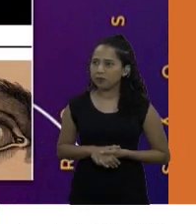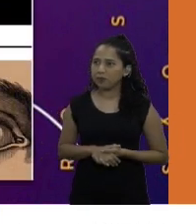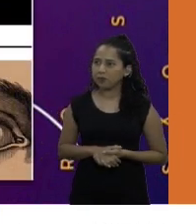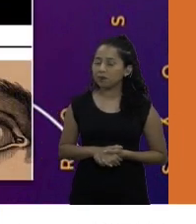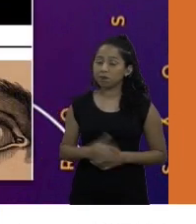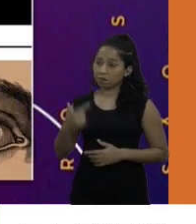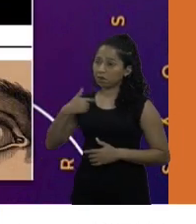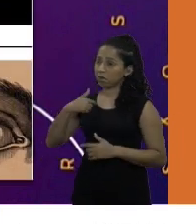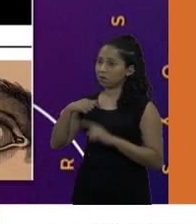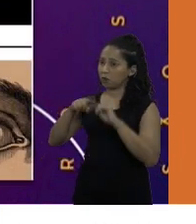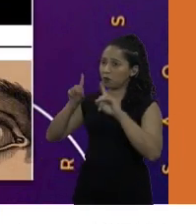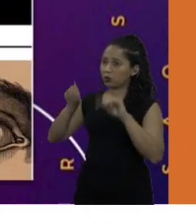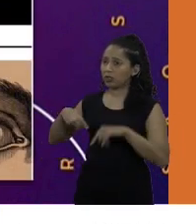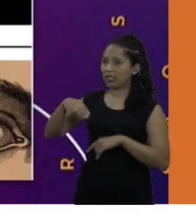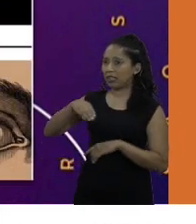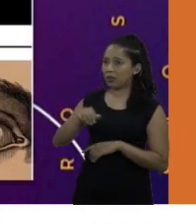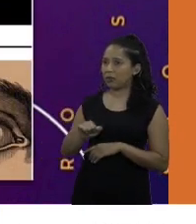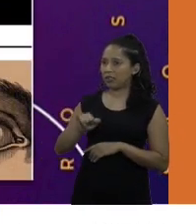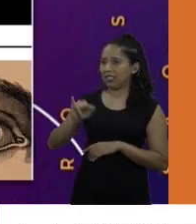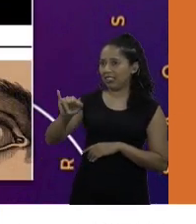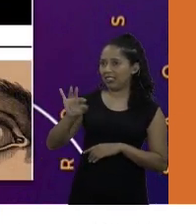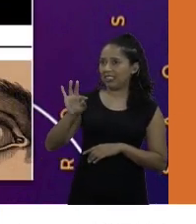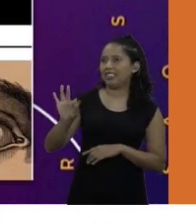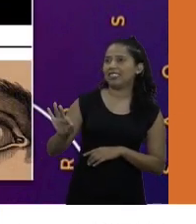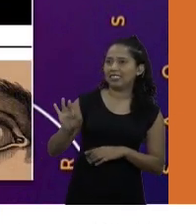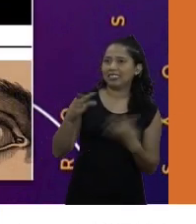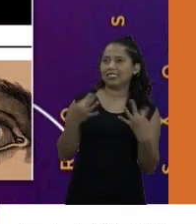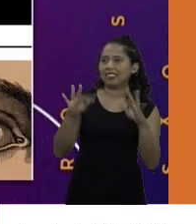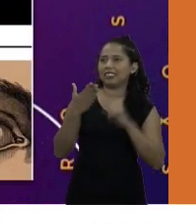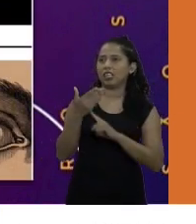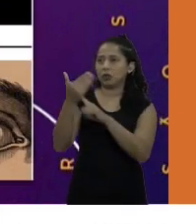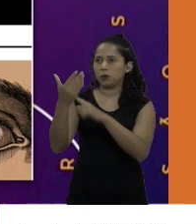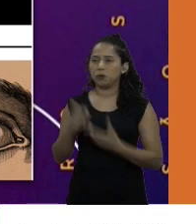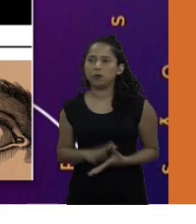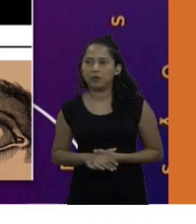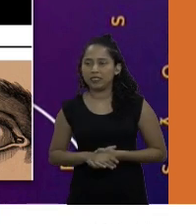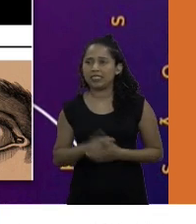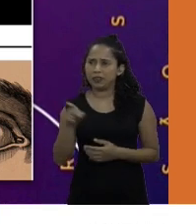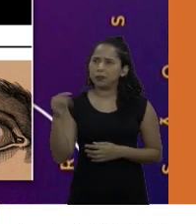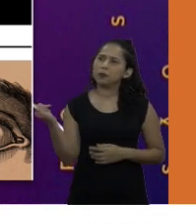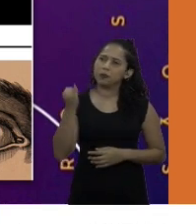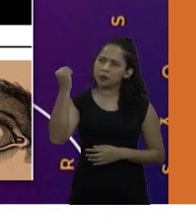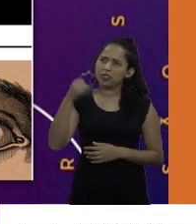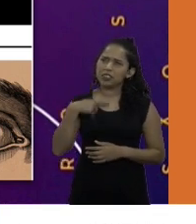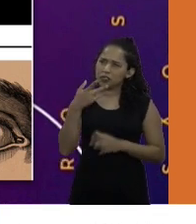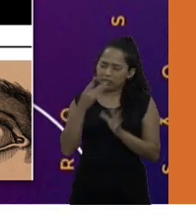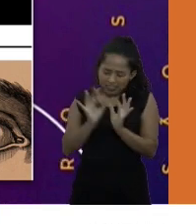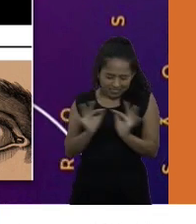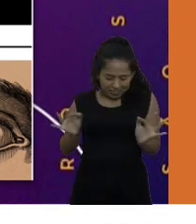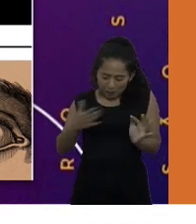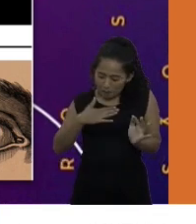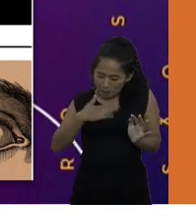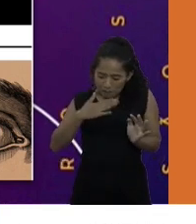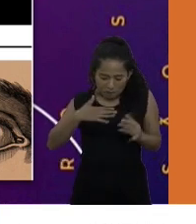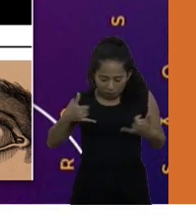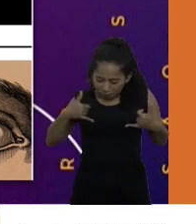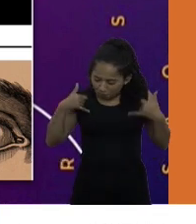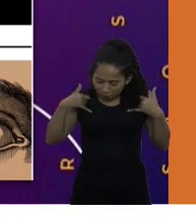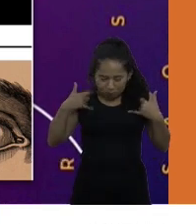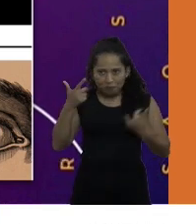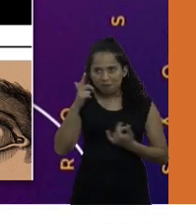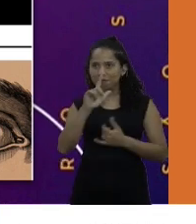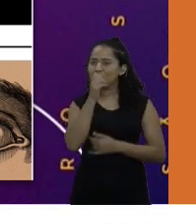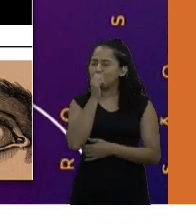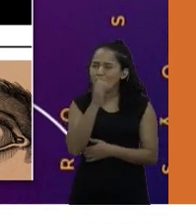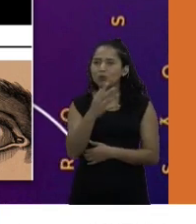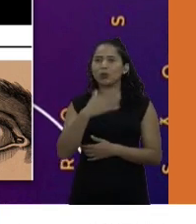Sou colaborador da MIT Technology Review, que para mim é muito importante. Falo com muita humildade, para mim isso é uma realização na minha vida. Gosto